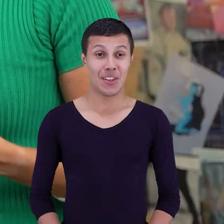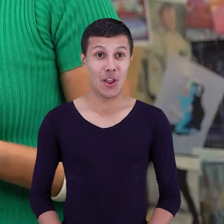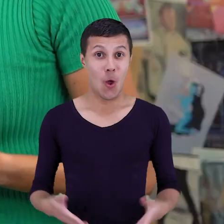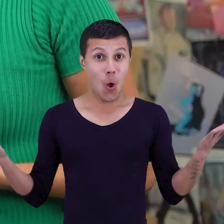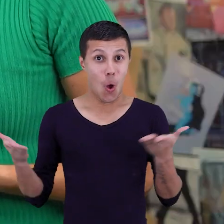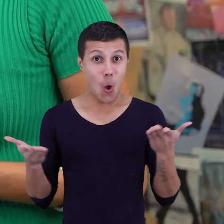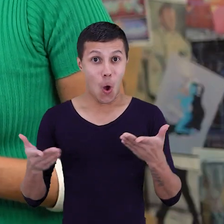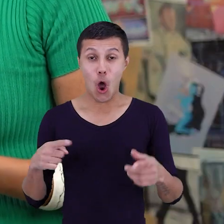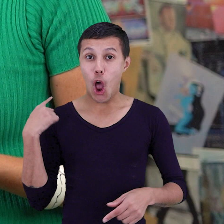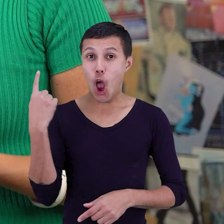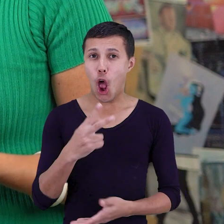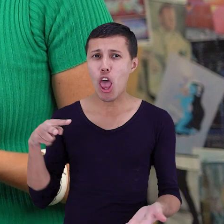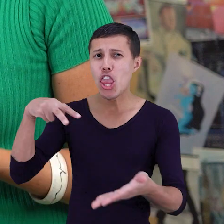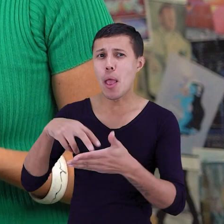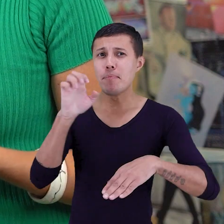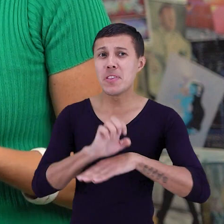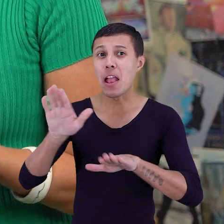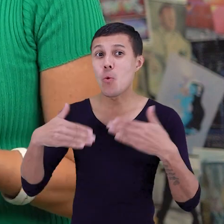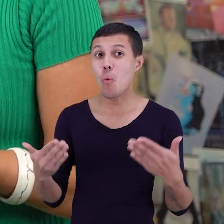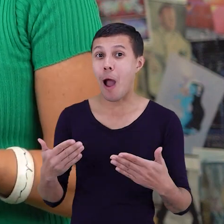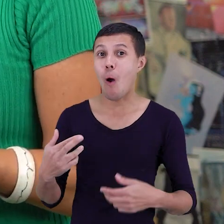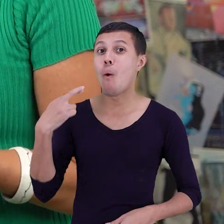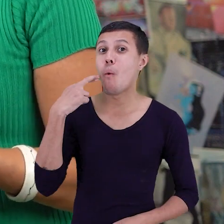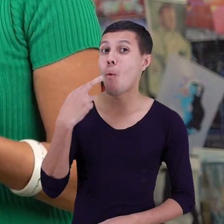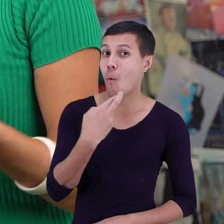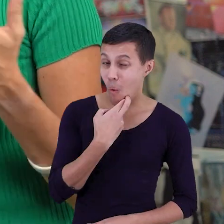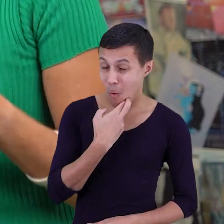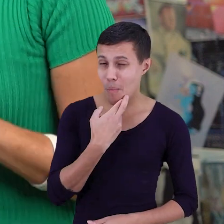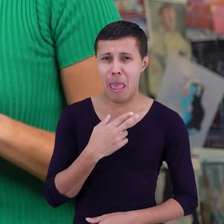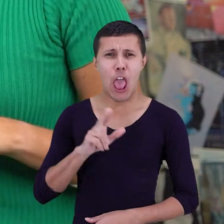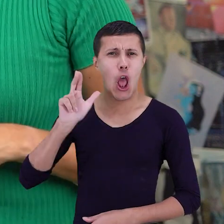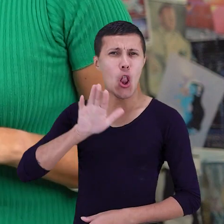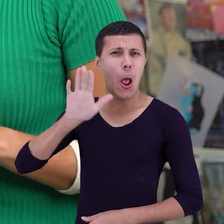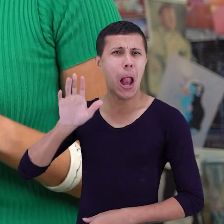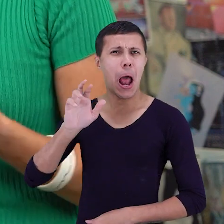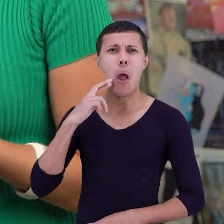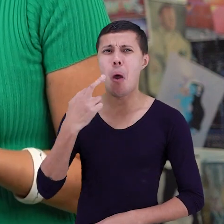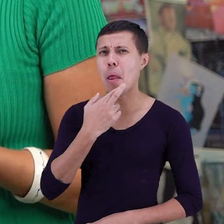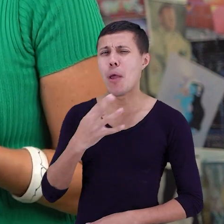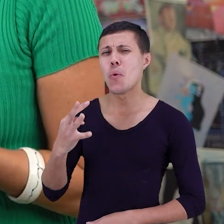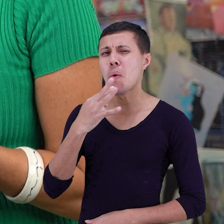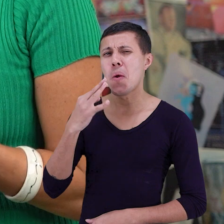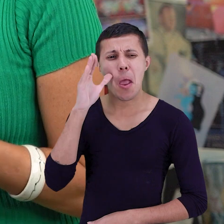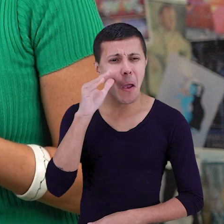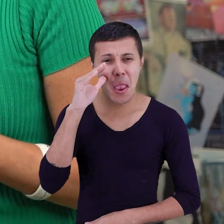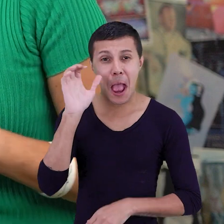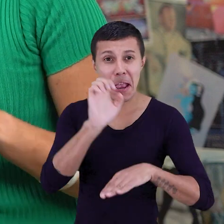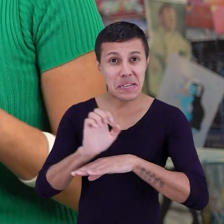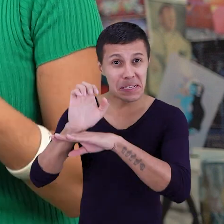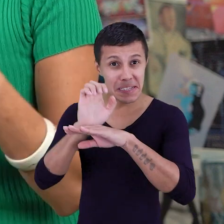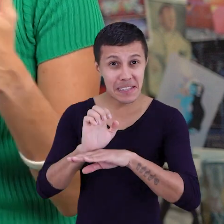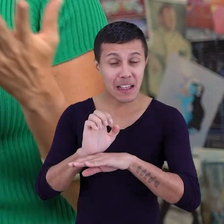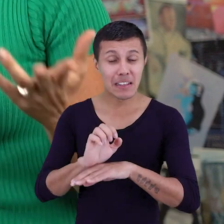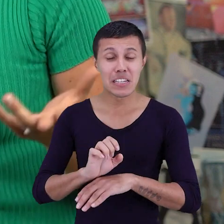episódio de hoje do Inovar é um Parto Fora do Eixo chega a Roraima. Eu nunca estive em Roraima e queria muito conhecer mais sobre esse estado,